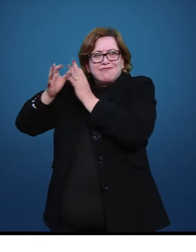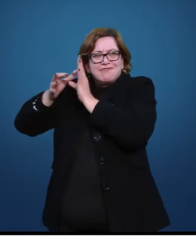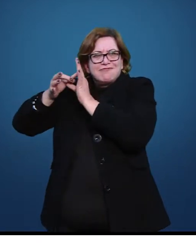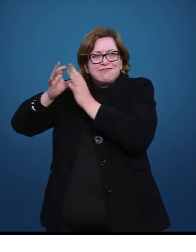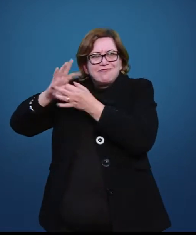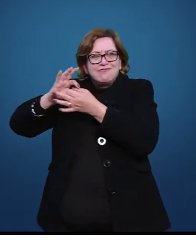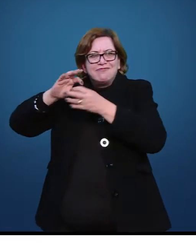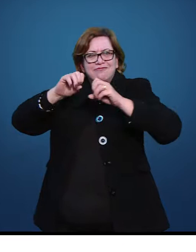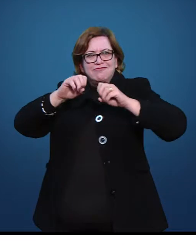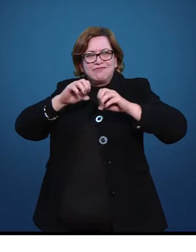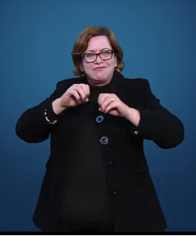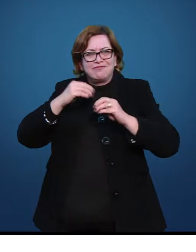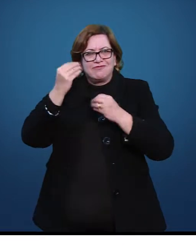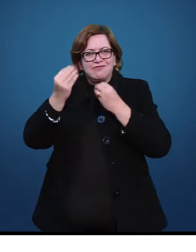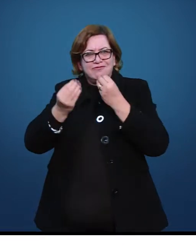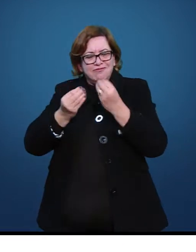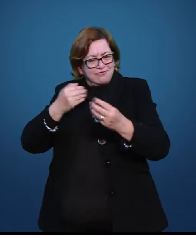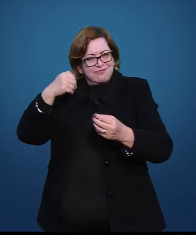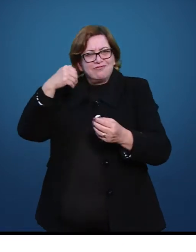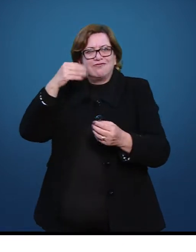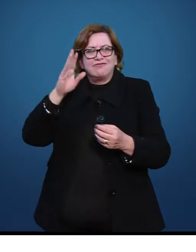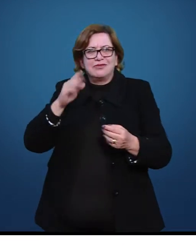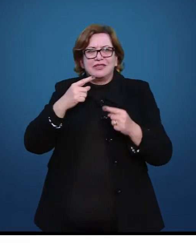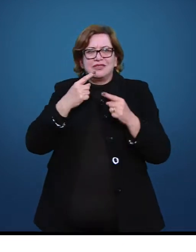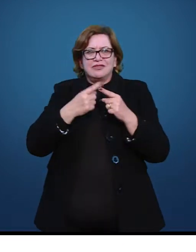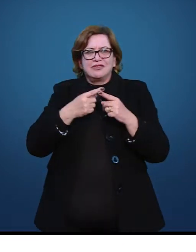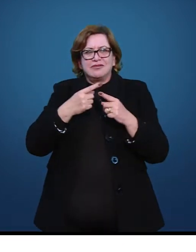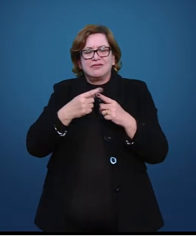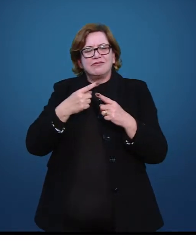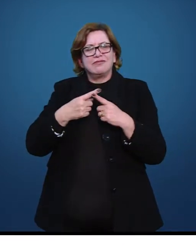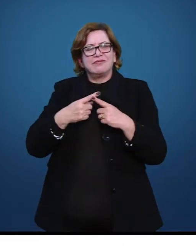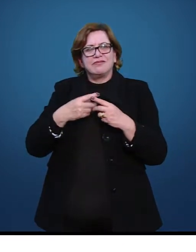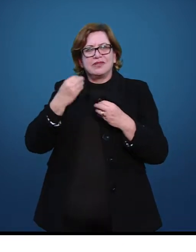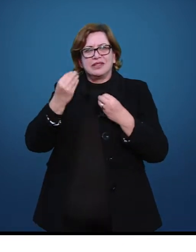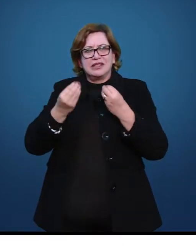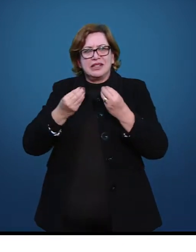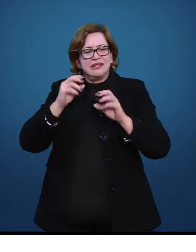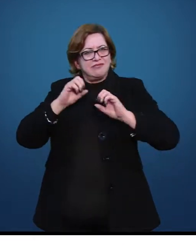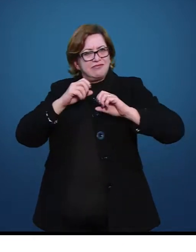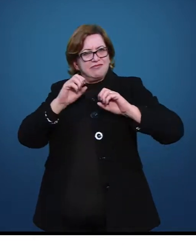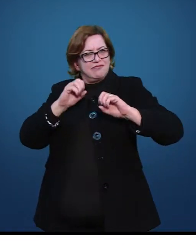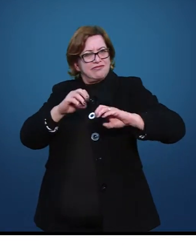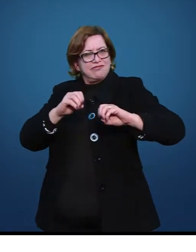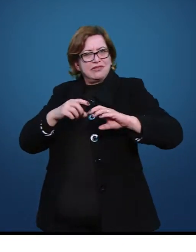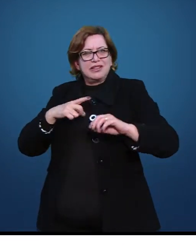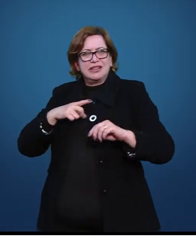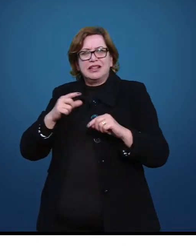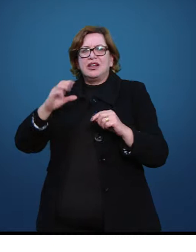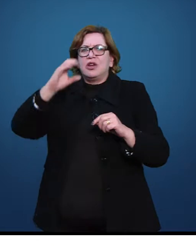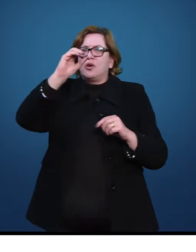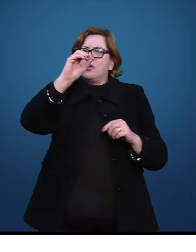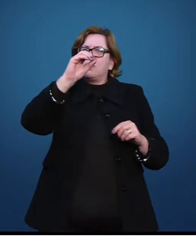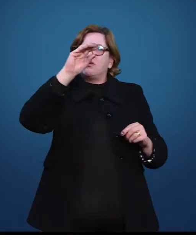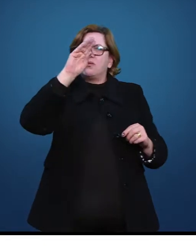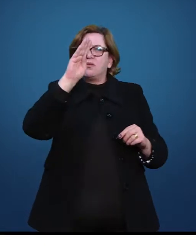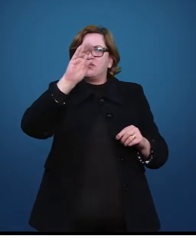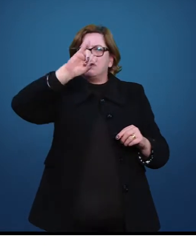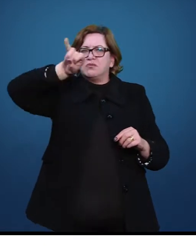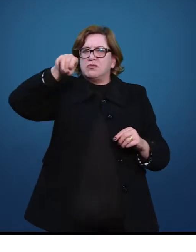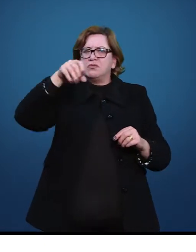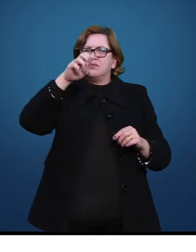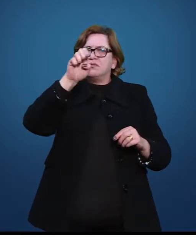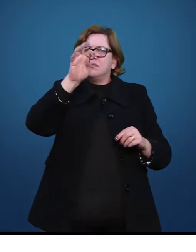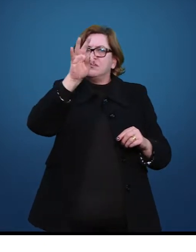educacional de maneira mais intensiva, porque justamente ela trabalha como objeto principal o processo